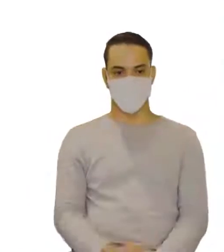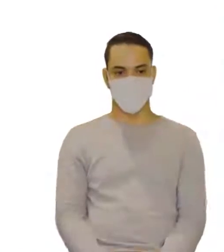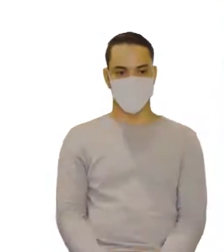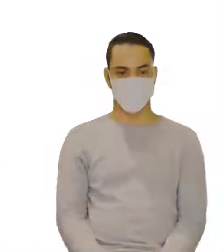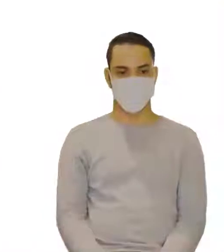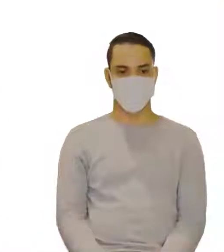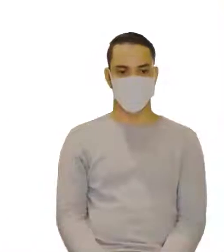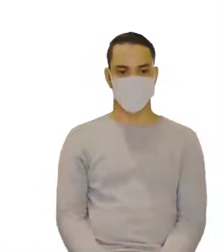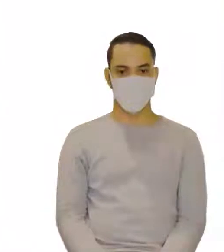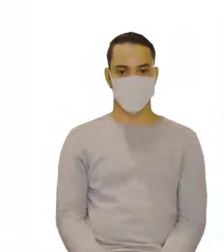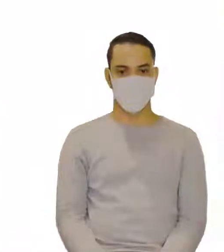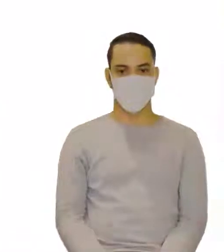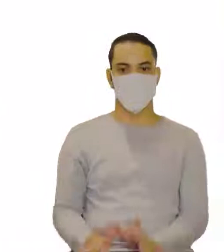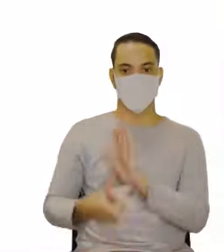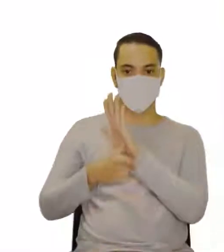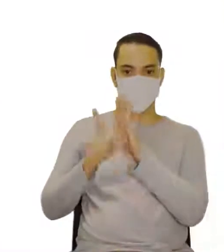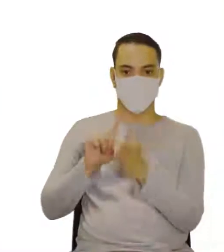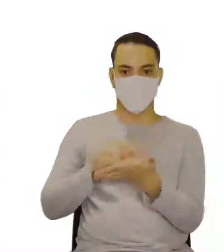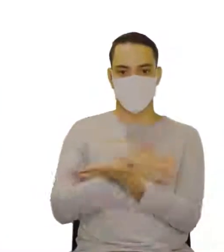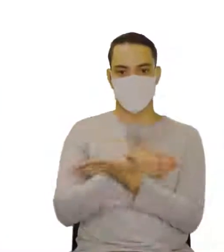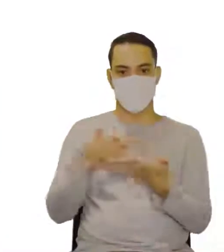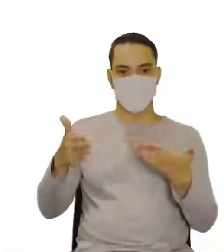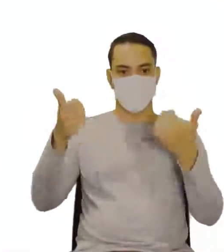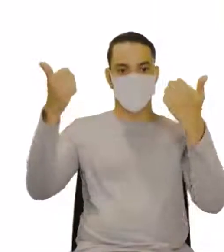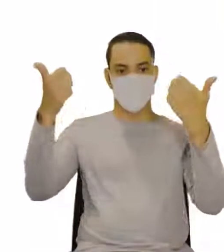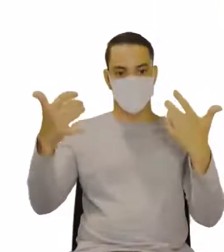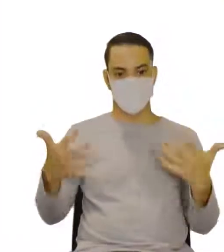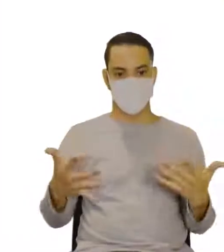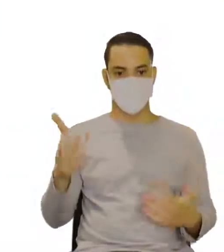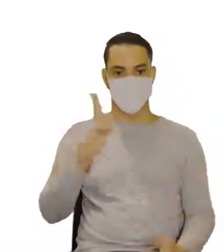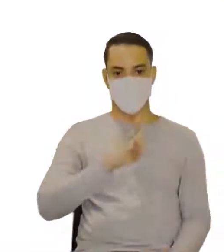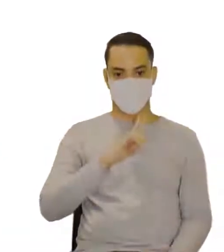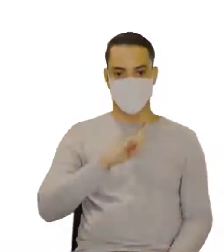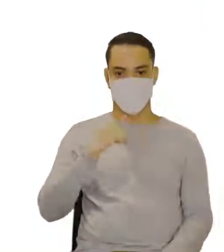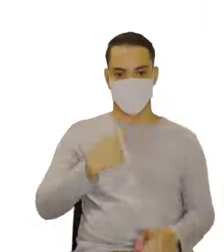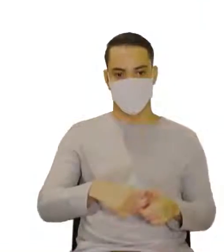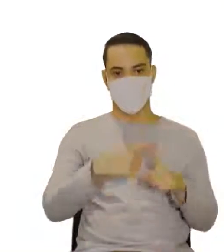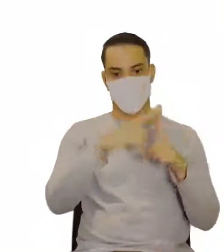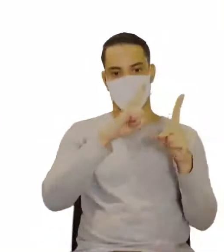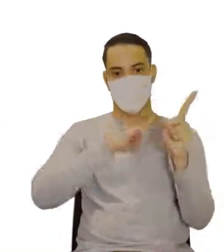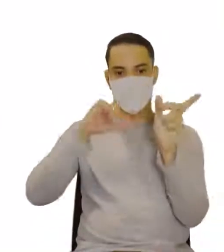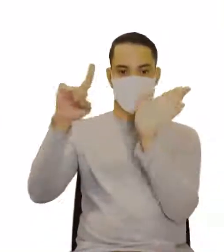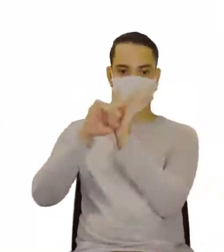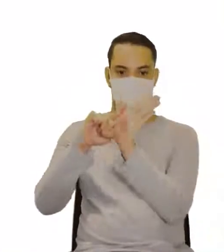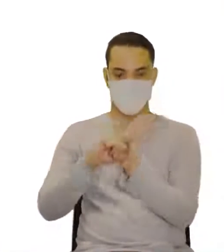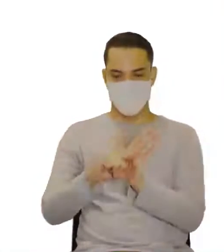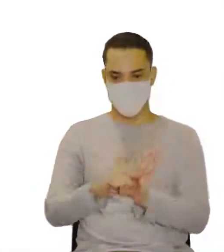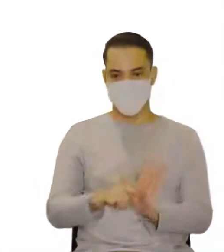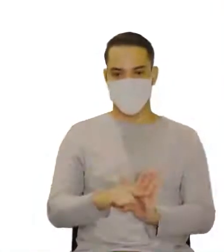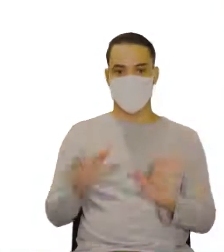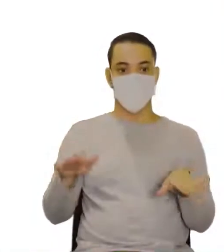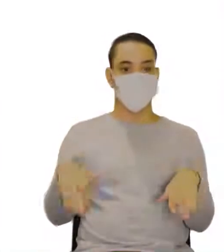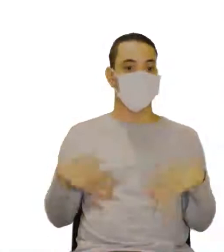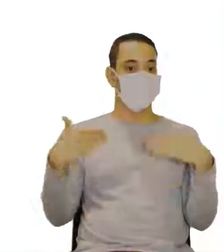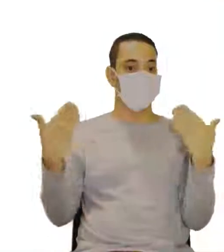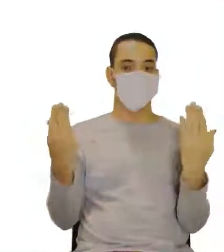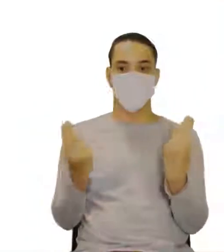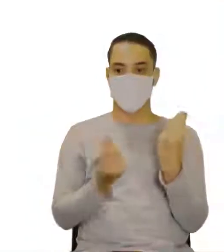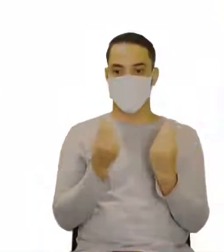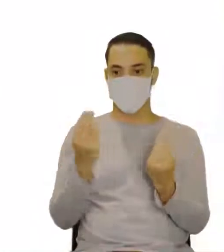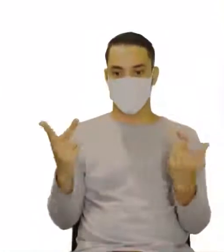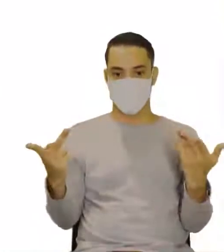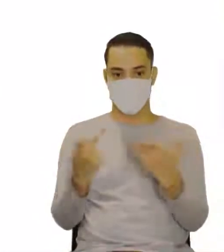Qual seria, eu falei lá no início para vocês, nós temos as vantagens e as desvantagens. Qual é o inconveniente desse tipo